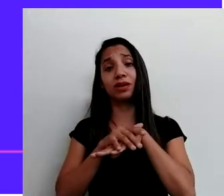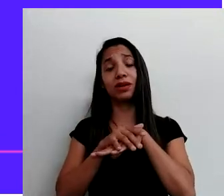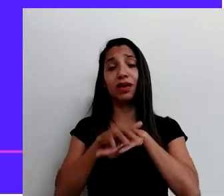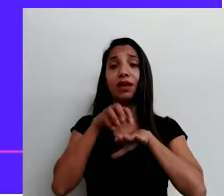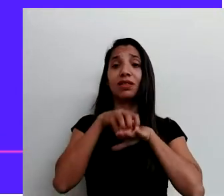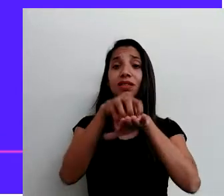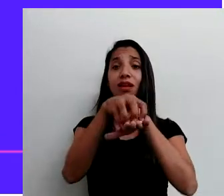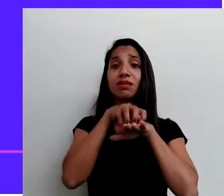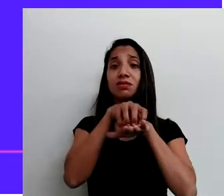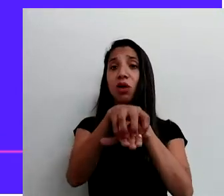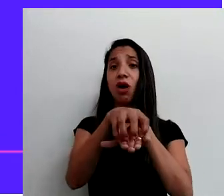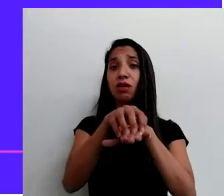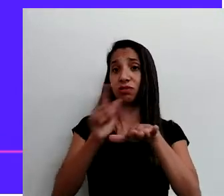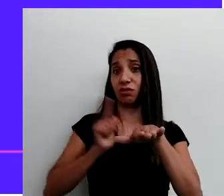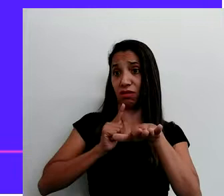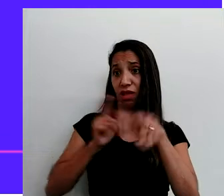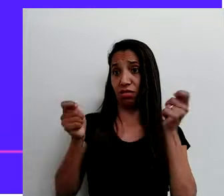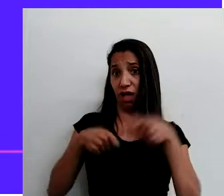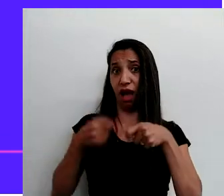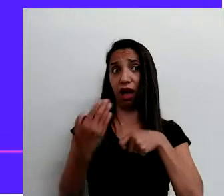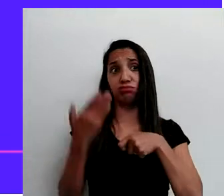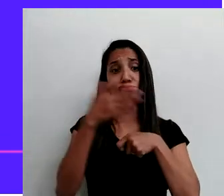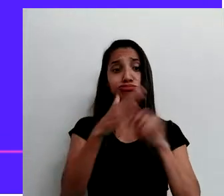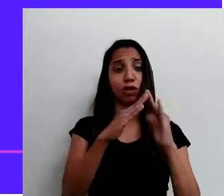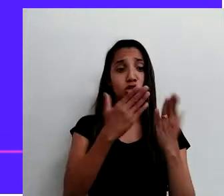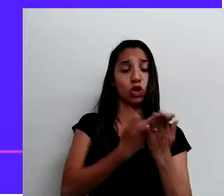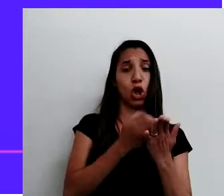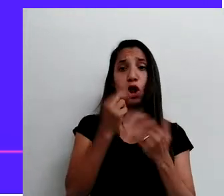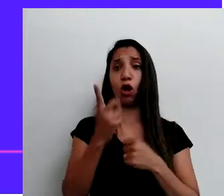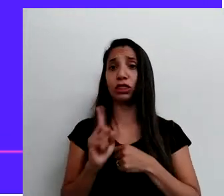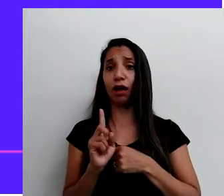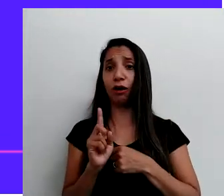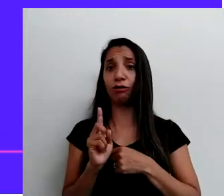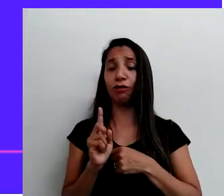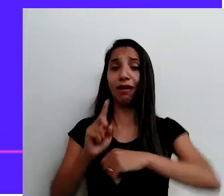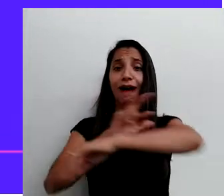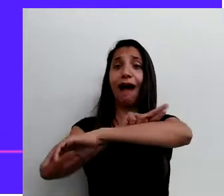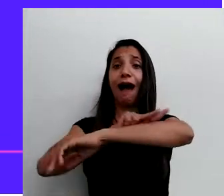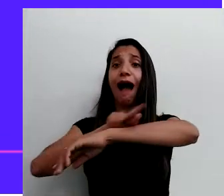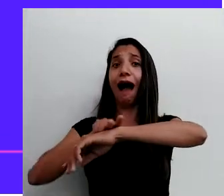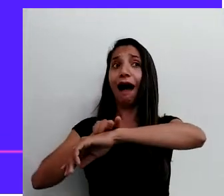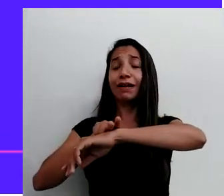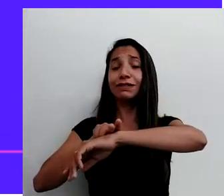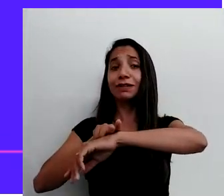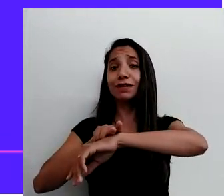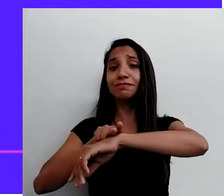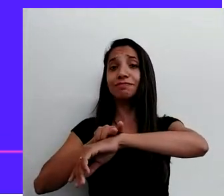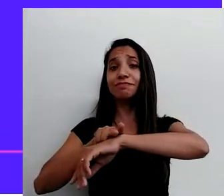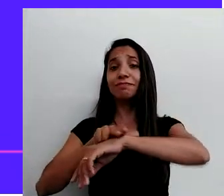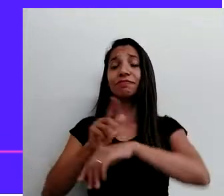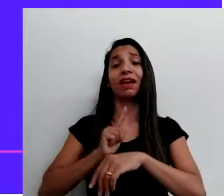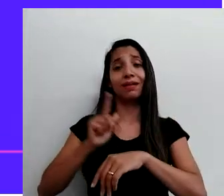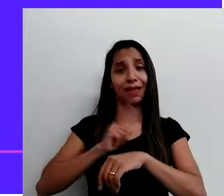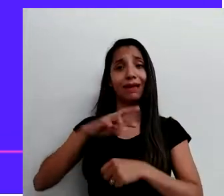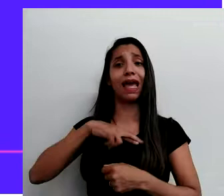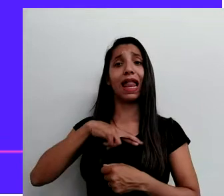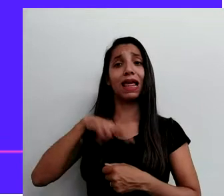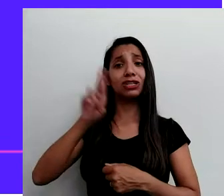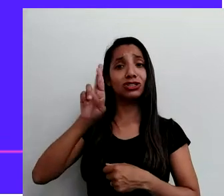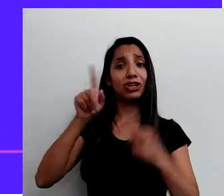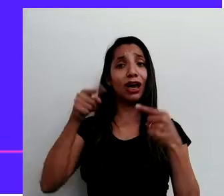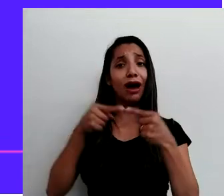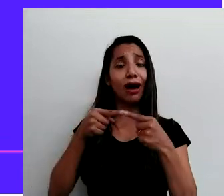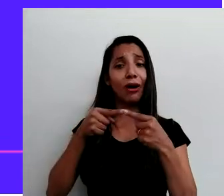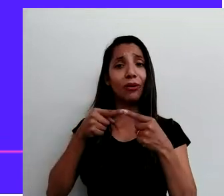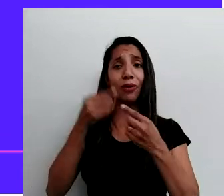todas essas camadas, elas têm a ver com raça, né? Tem a ver com religião, tem a ver com orientação sexual, com identidade